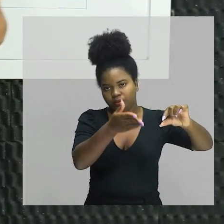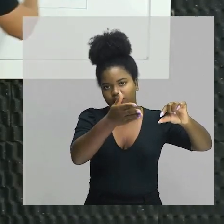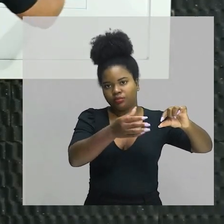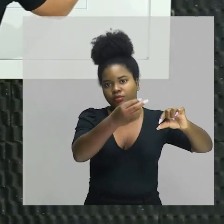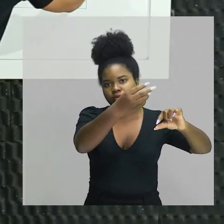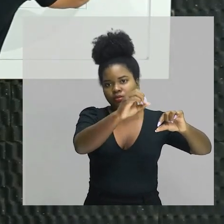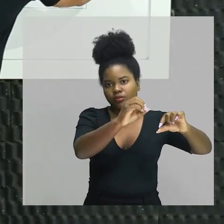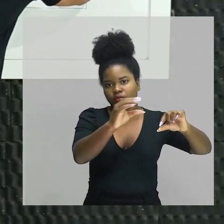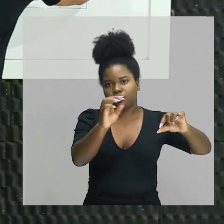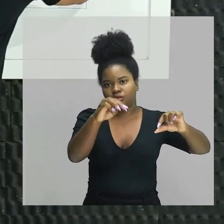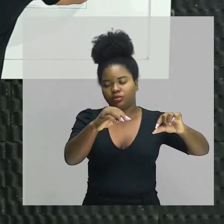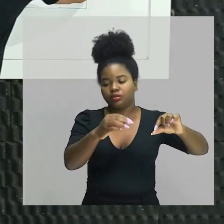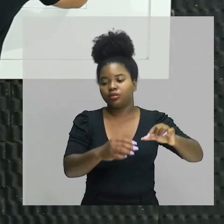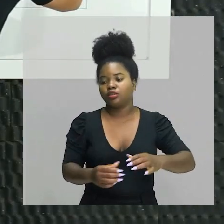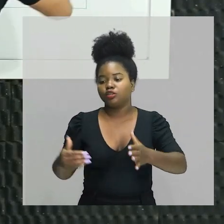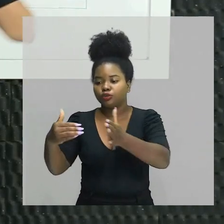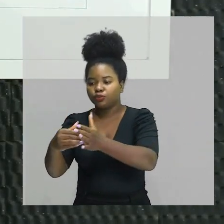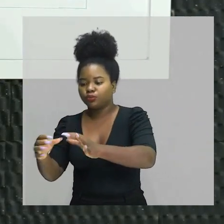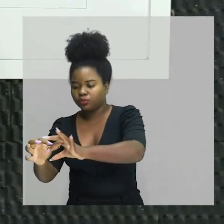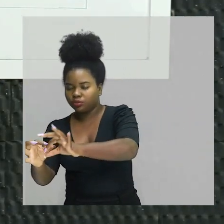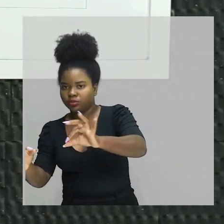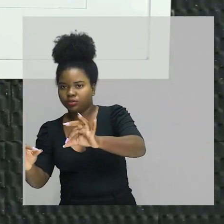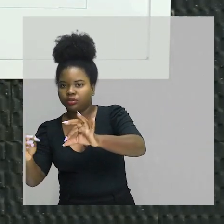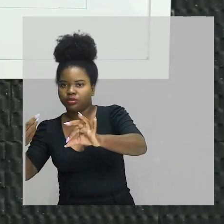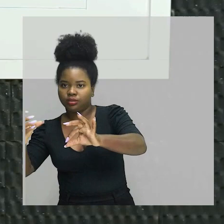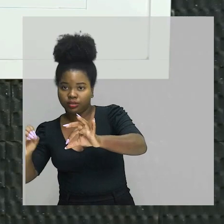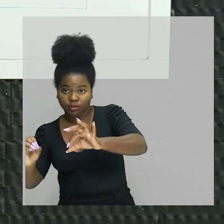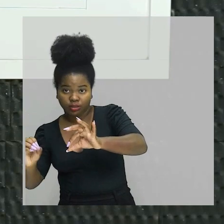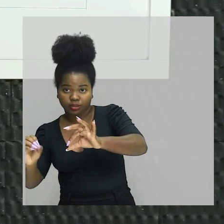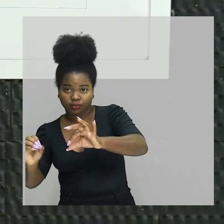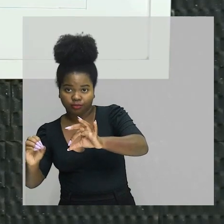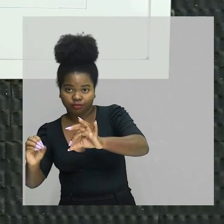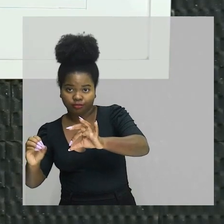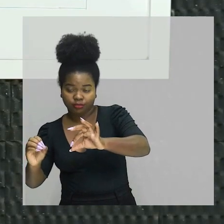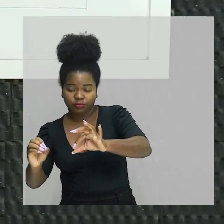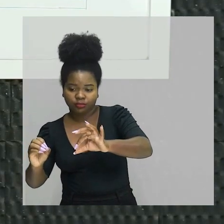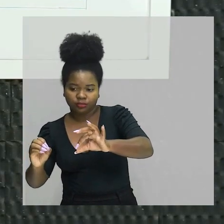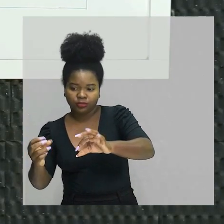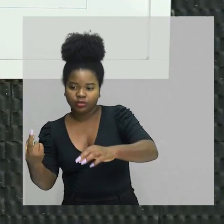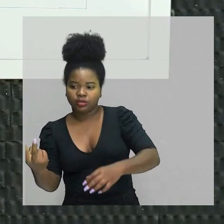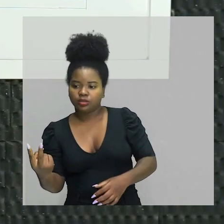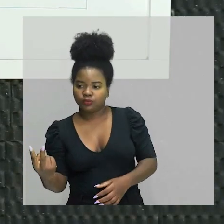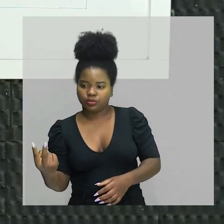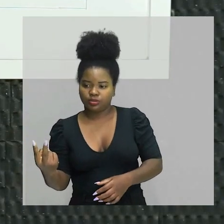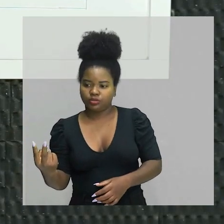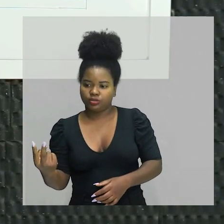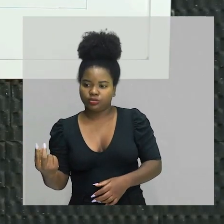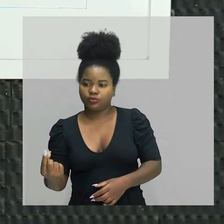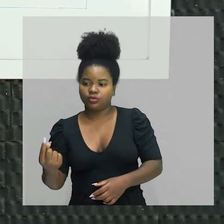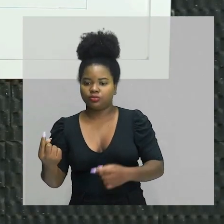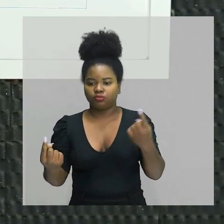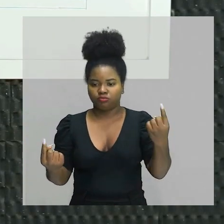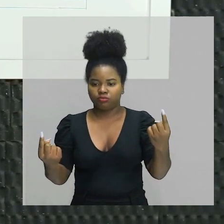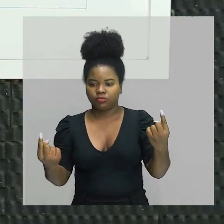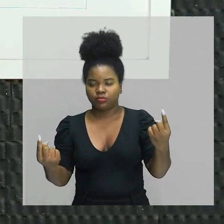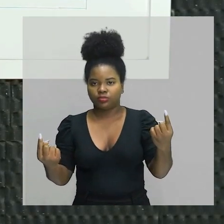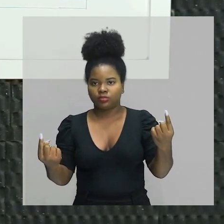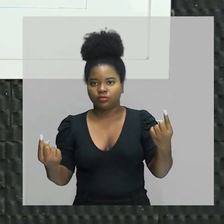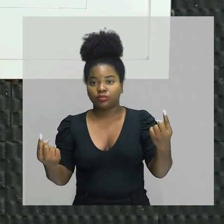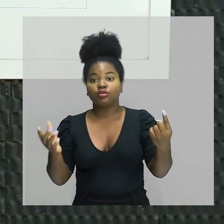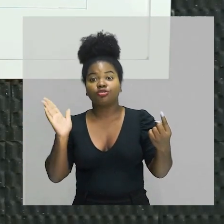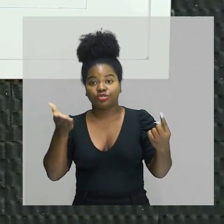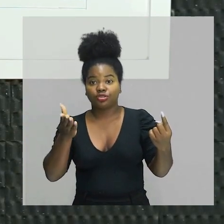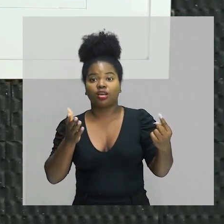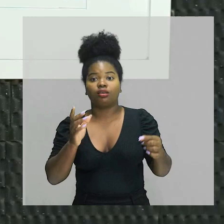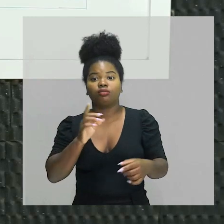30 centímetros e esse pedaço aqui é 30 centímetros. Então, um pedaço, esses duas sobras aí do corrimão, eu já